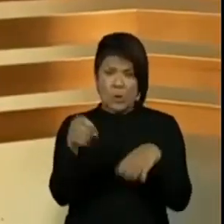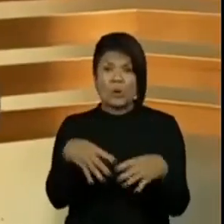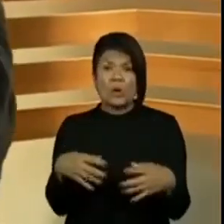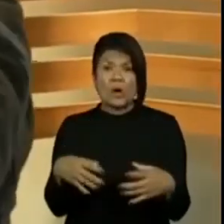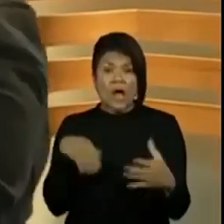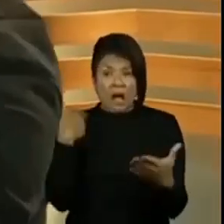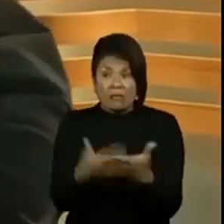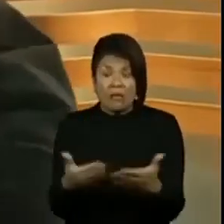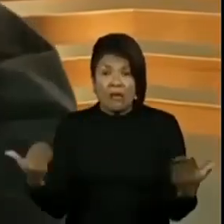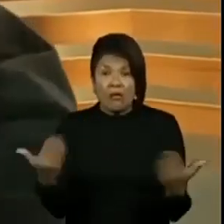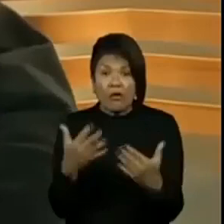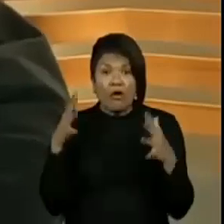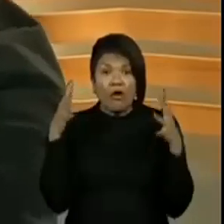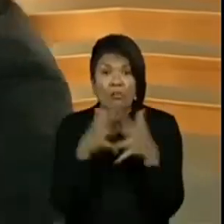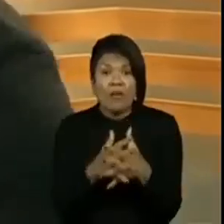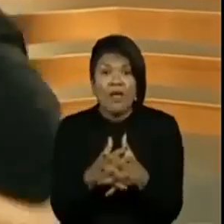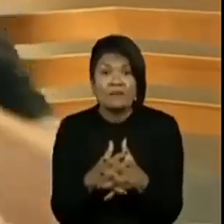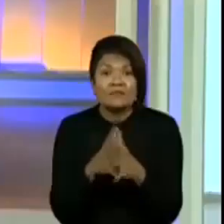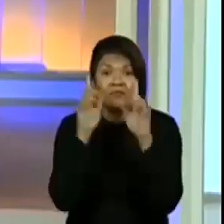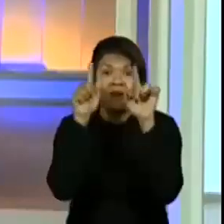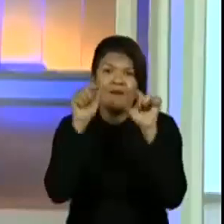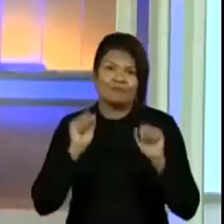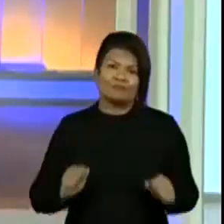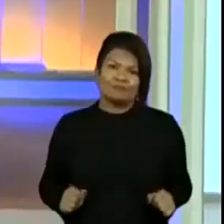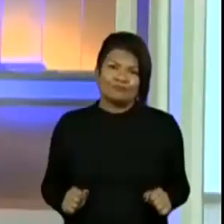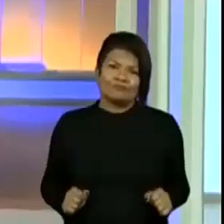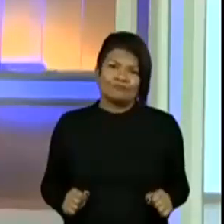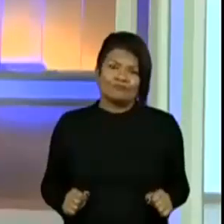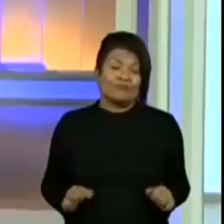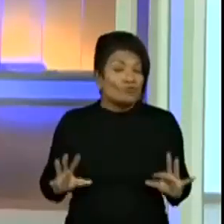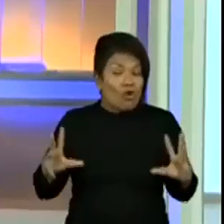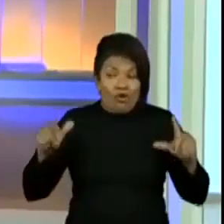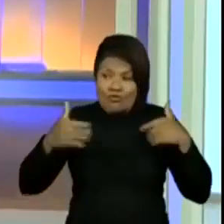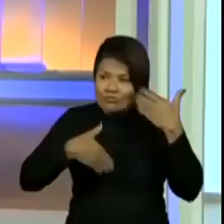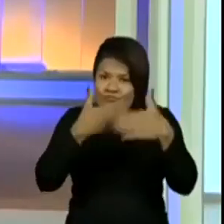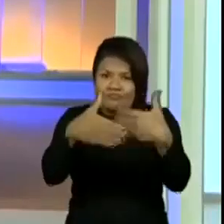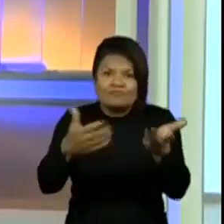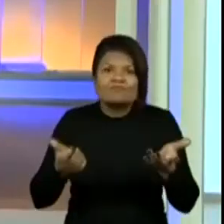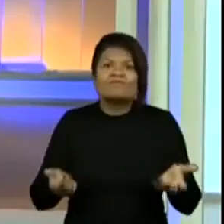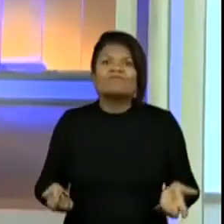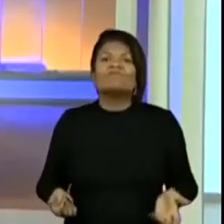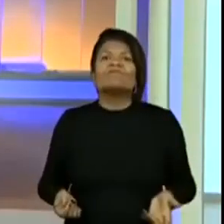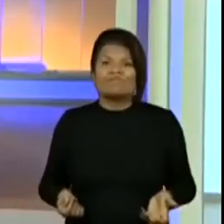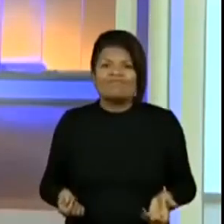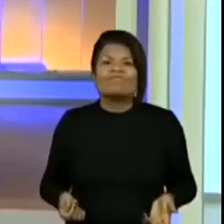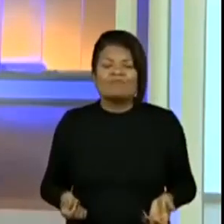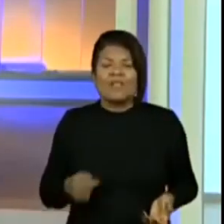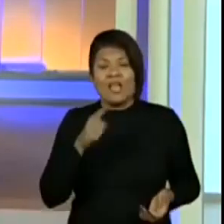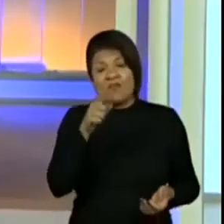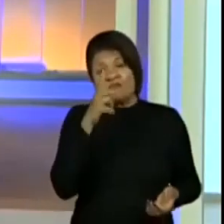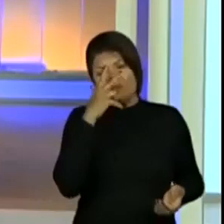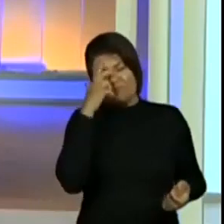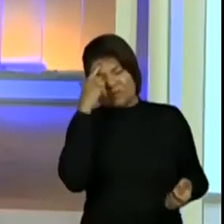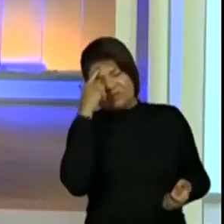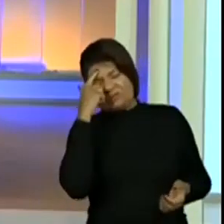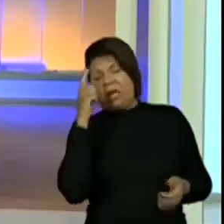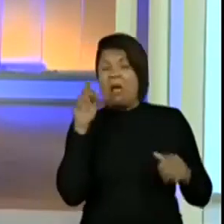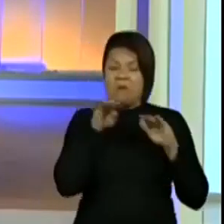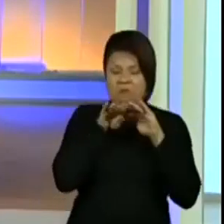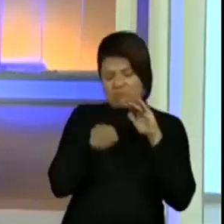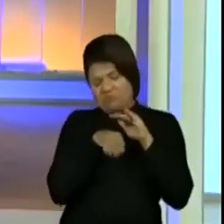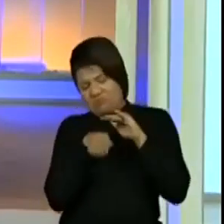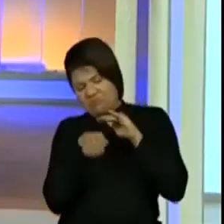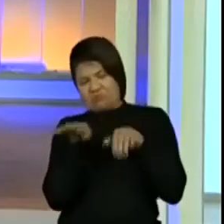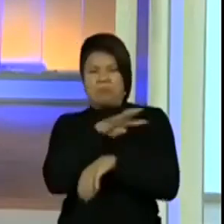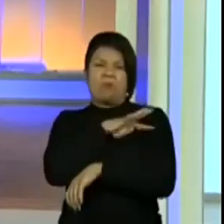quão complexo é todo este processo. E vocês achando que o quarto ano era um nível baixo,